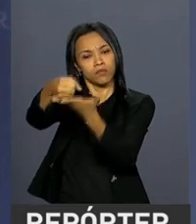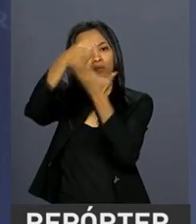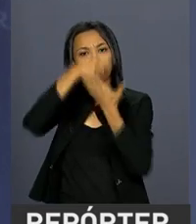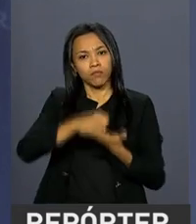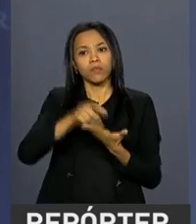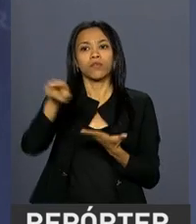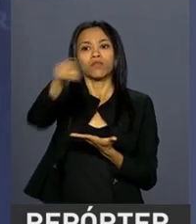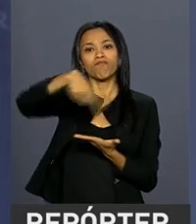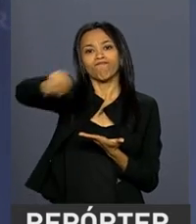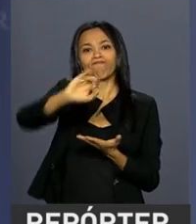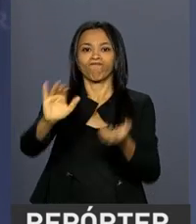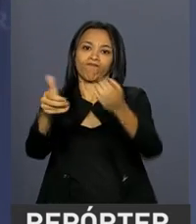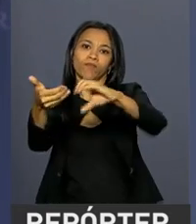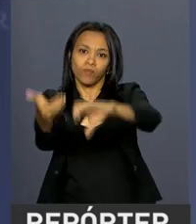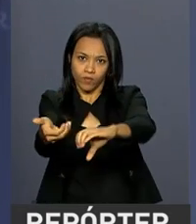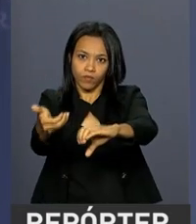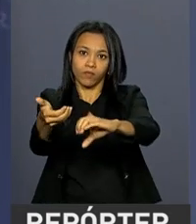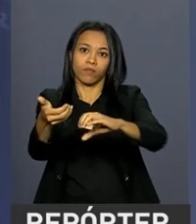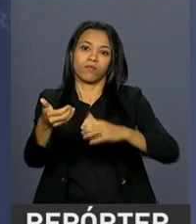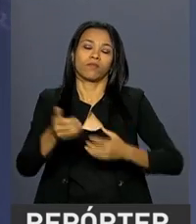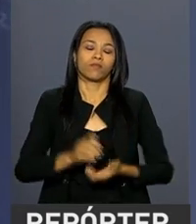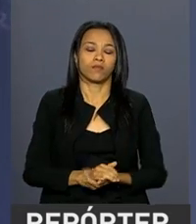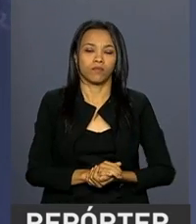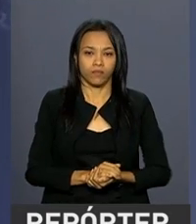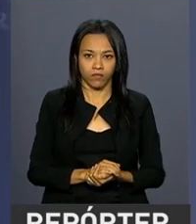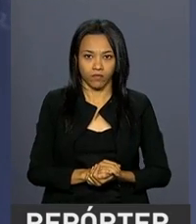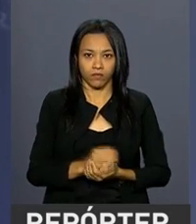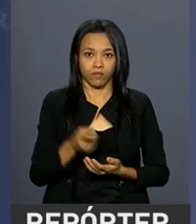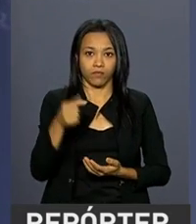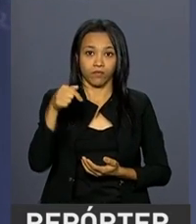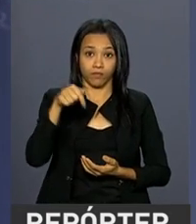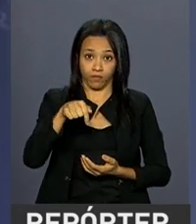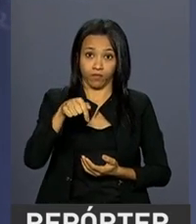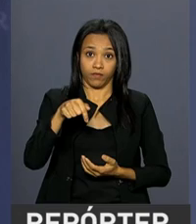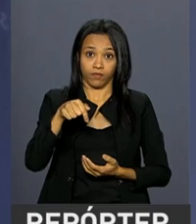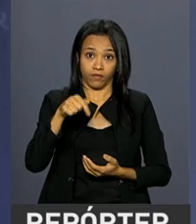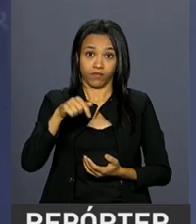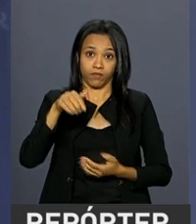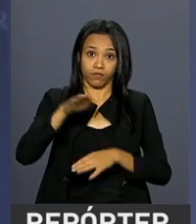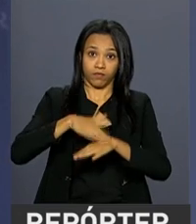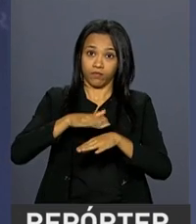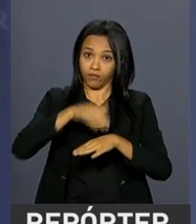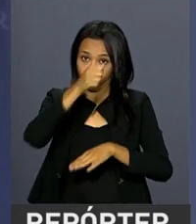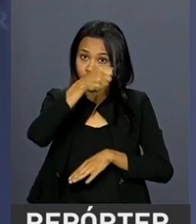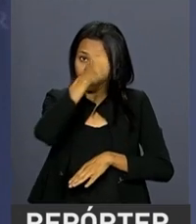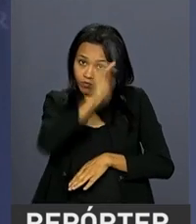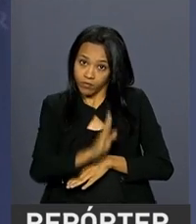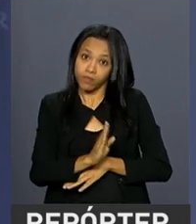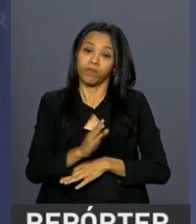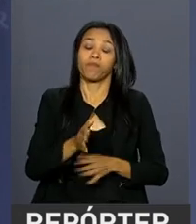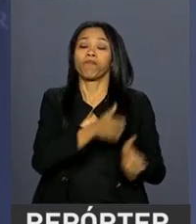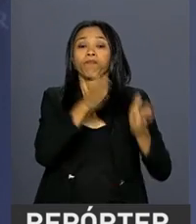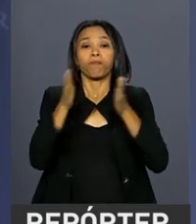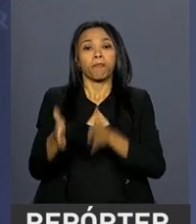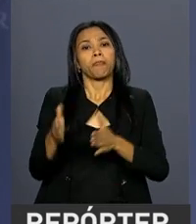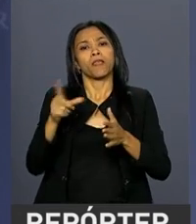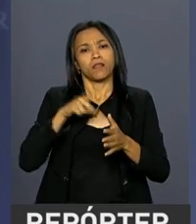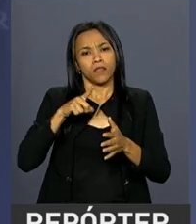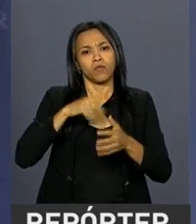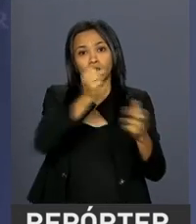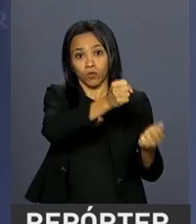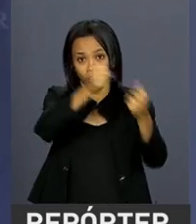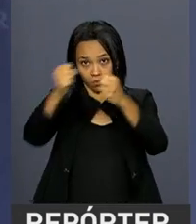tem uma parceria muito grande eh com o congresso eh nacional e as instituições só para